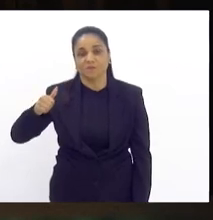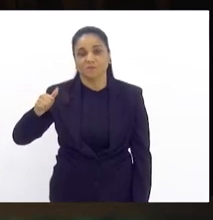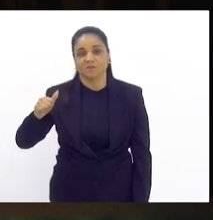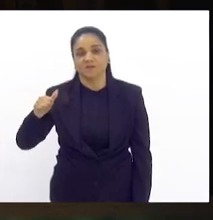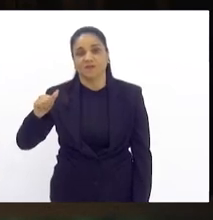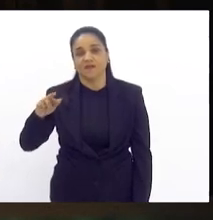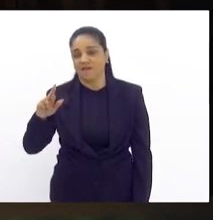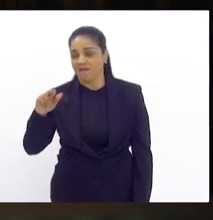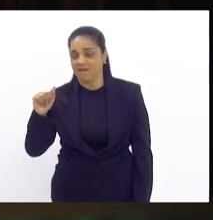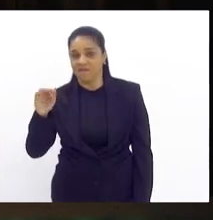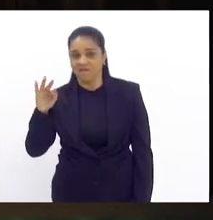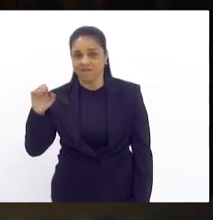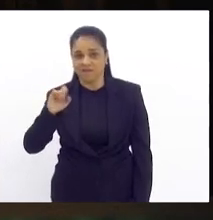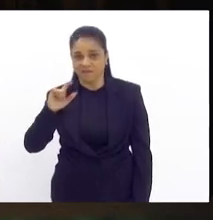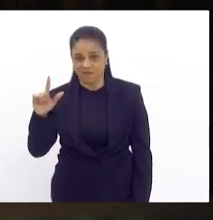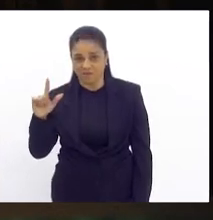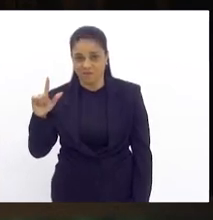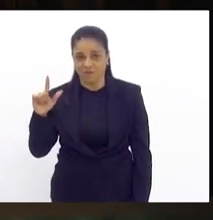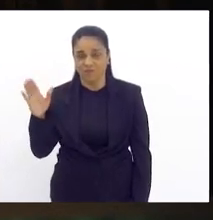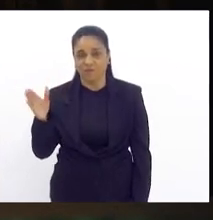Sargento Rafael Nogueira da Lima.